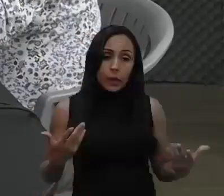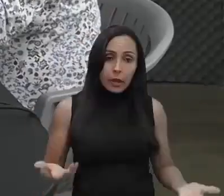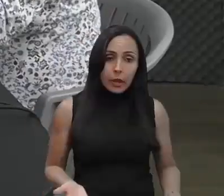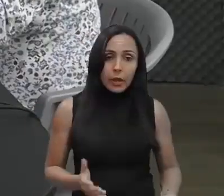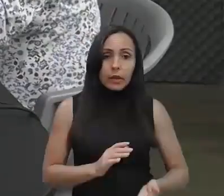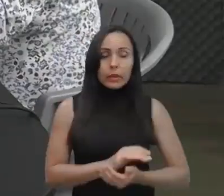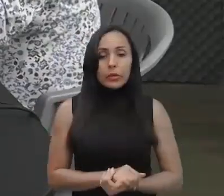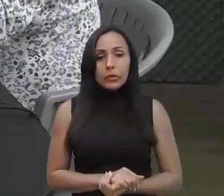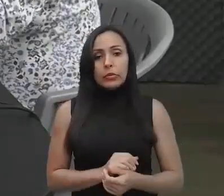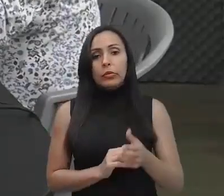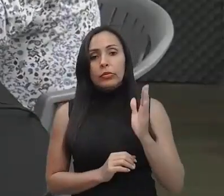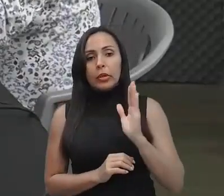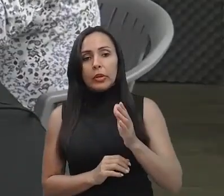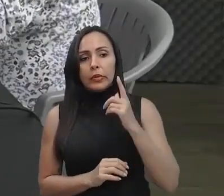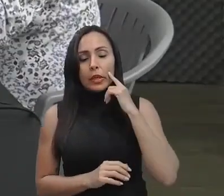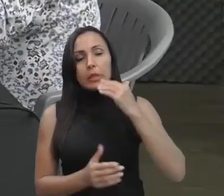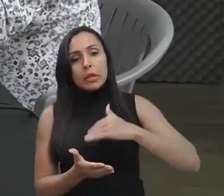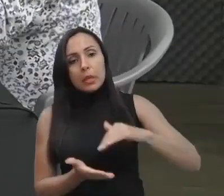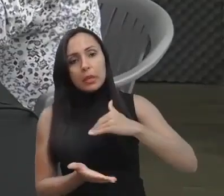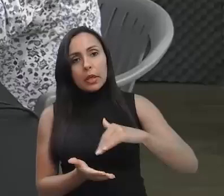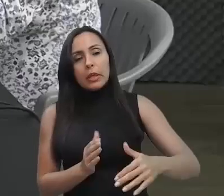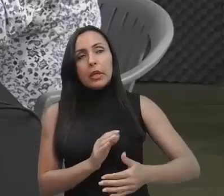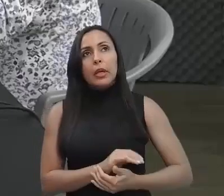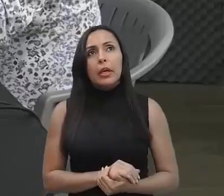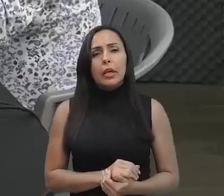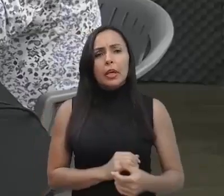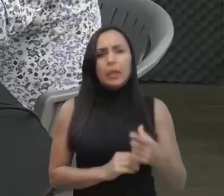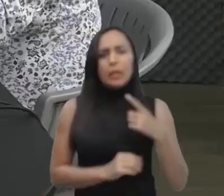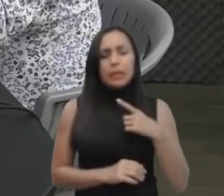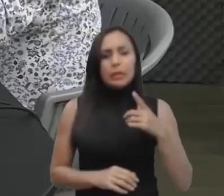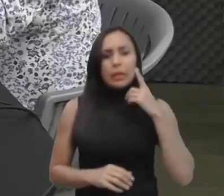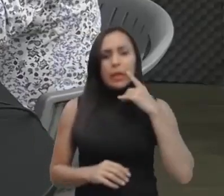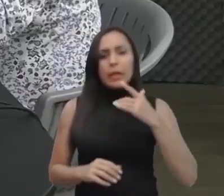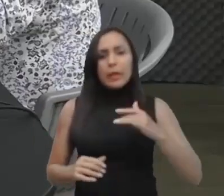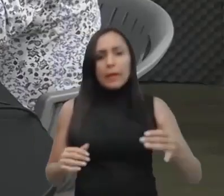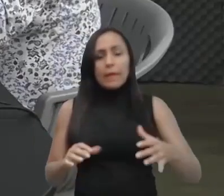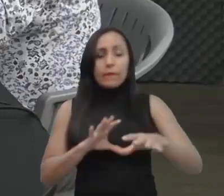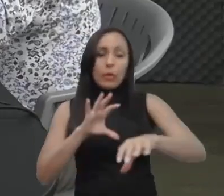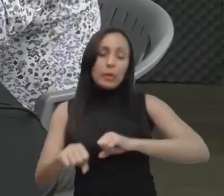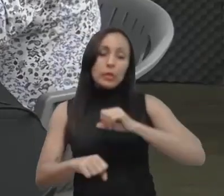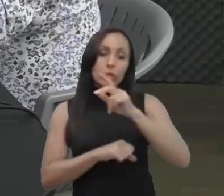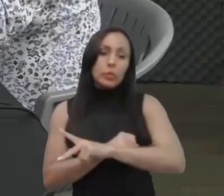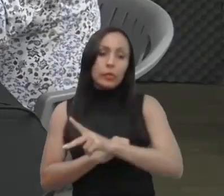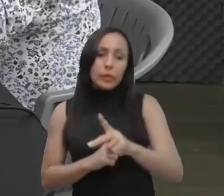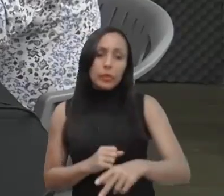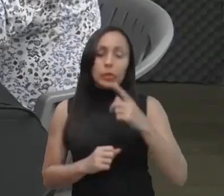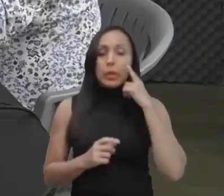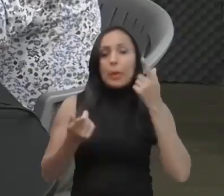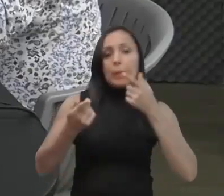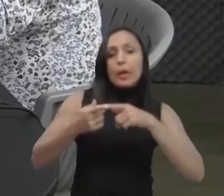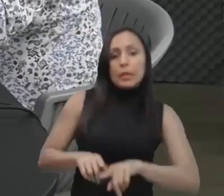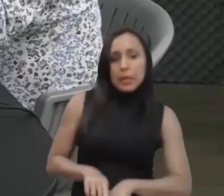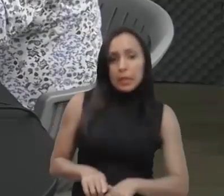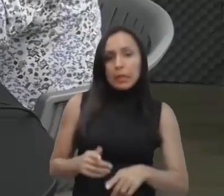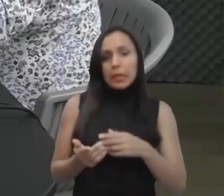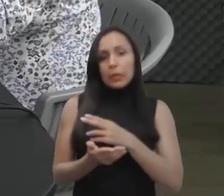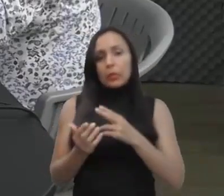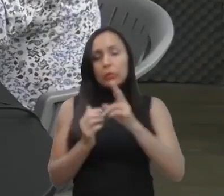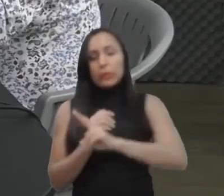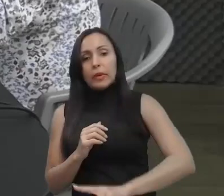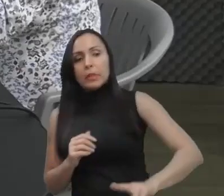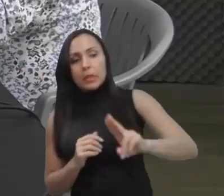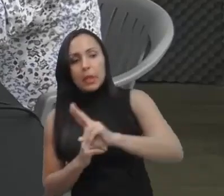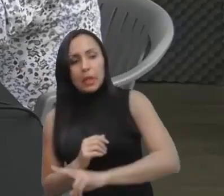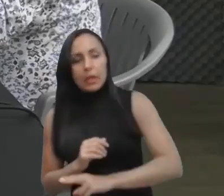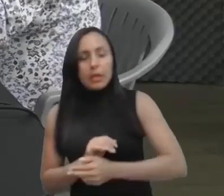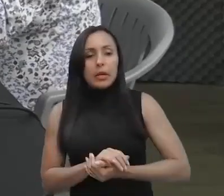secretaria e a gente tem formação de professores também a gente tem parcerias com cursos universitários para